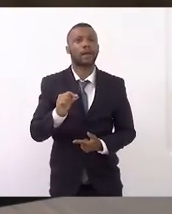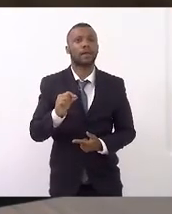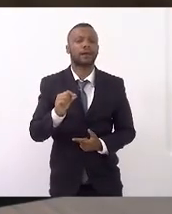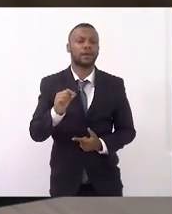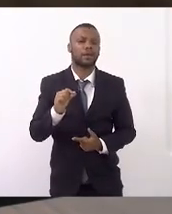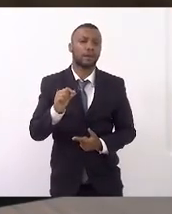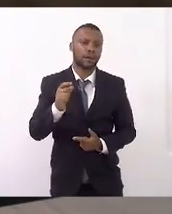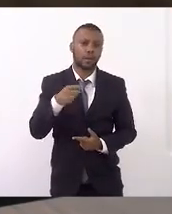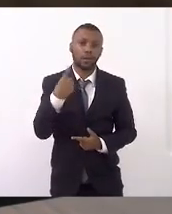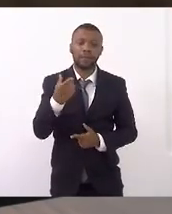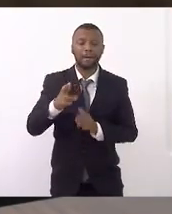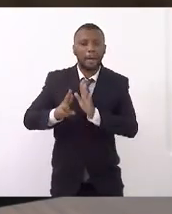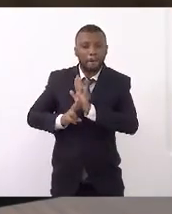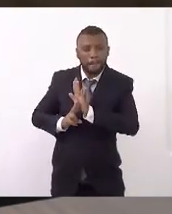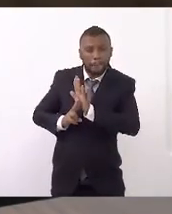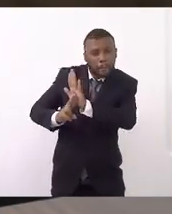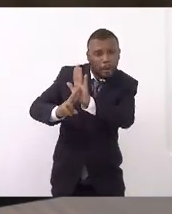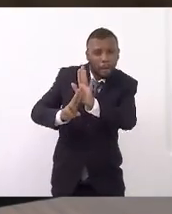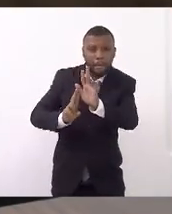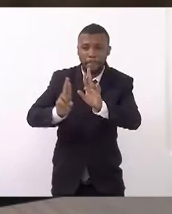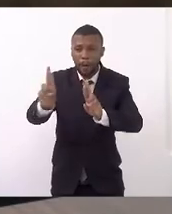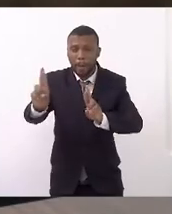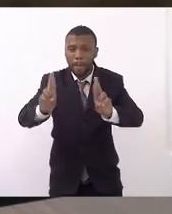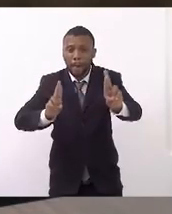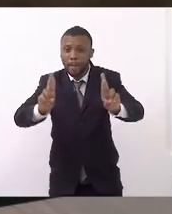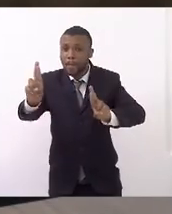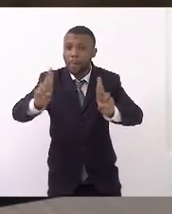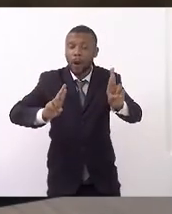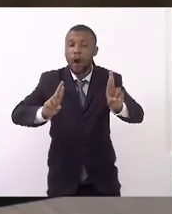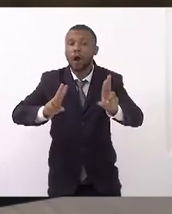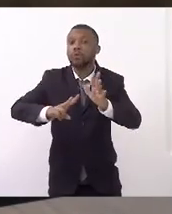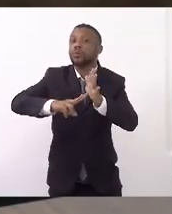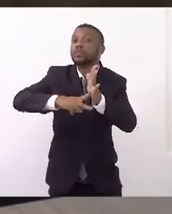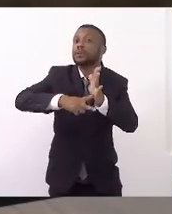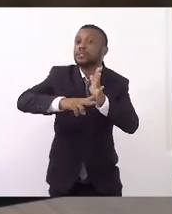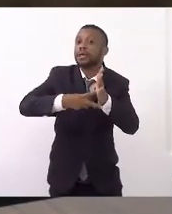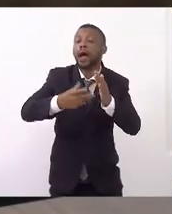formalmente representada pelos representantes do CEP, que estariam aqui